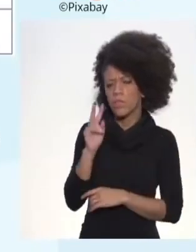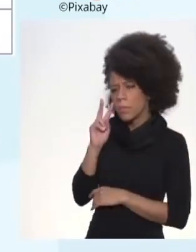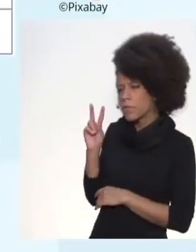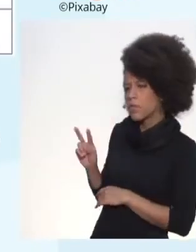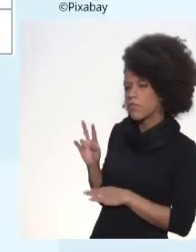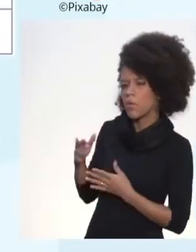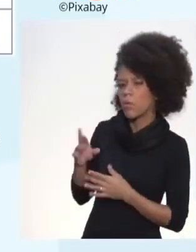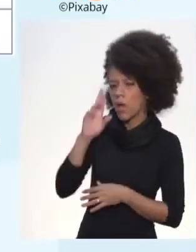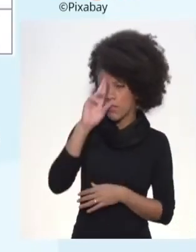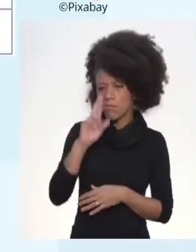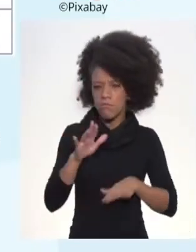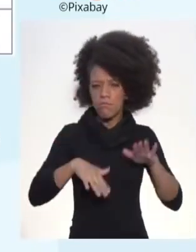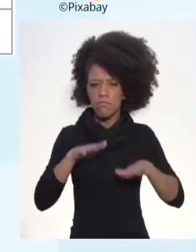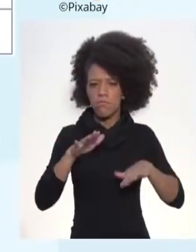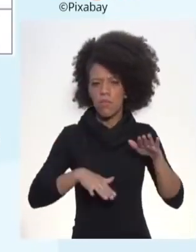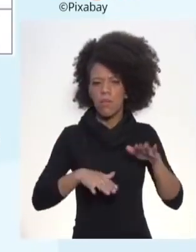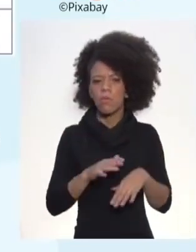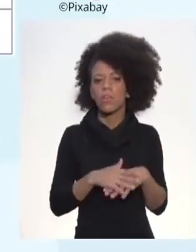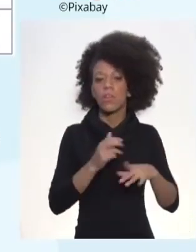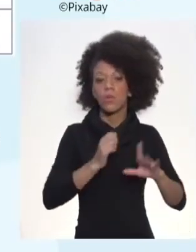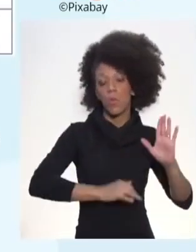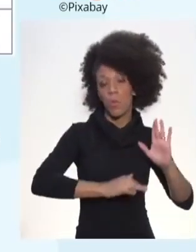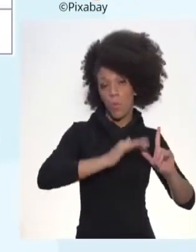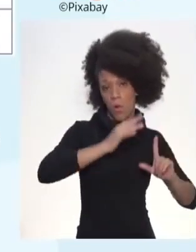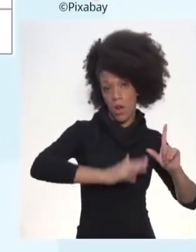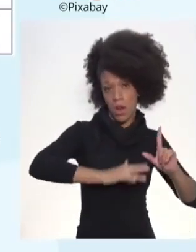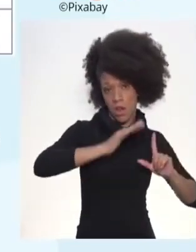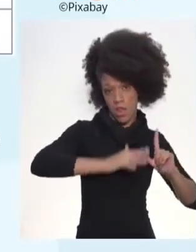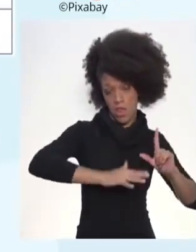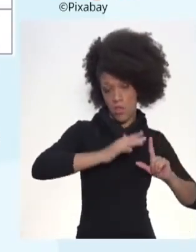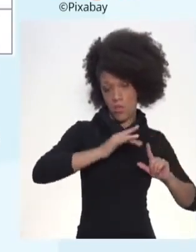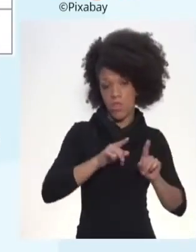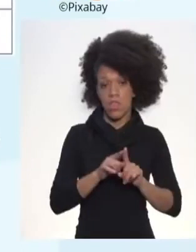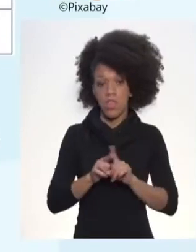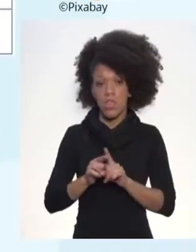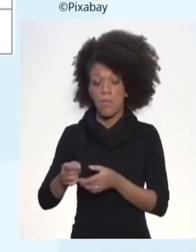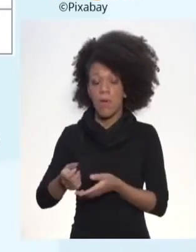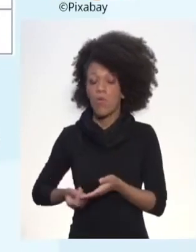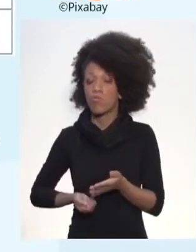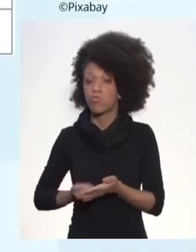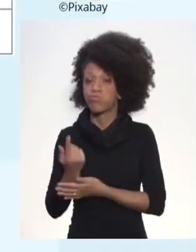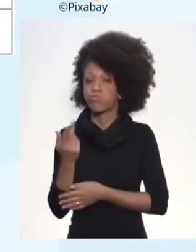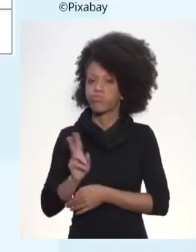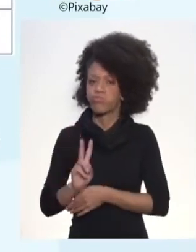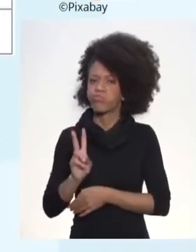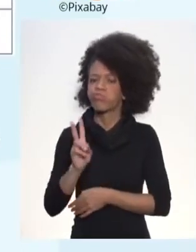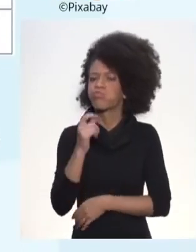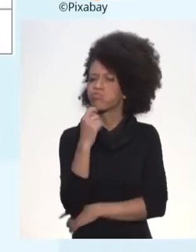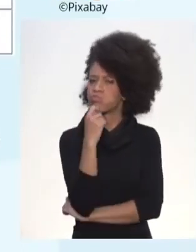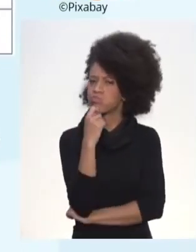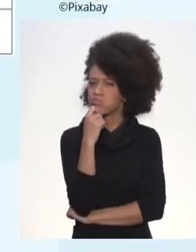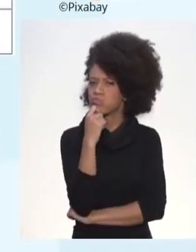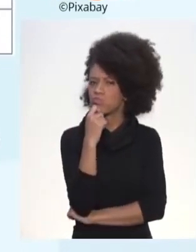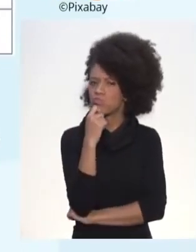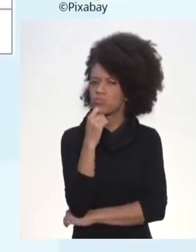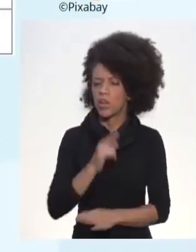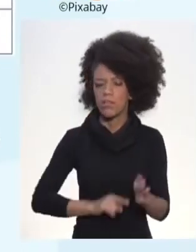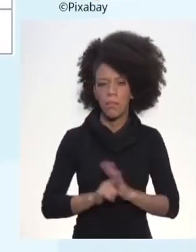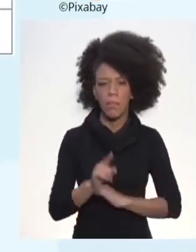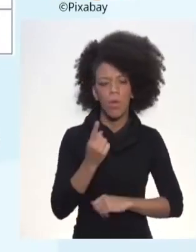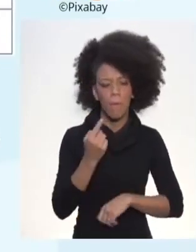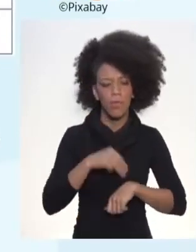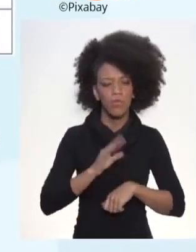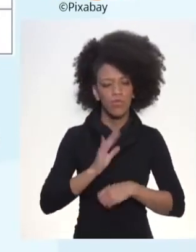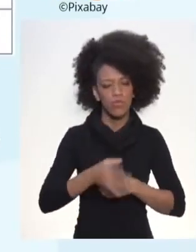observa em relação às razões de proporcionalidade entre litros de suco e valor pago? Opa, essa boa, perguntinha. Hein? Mais